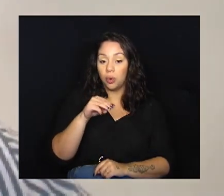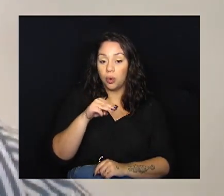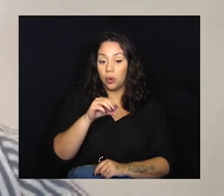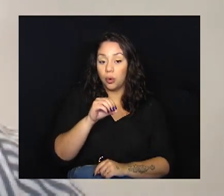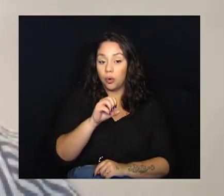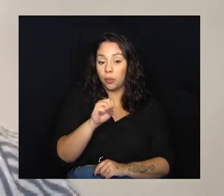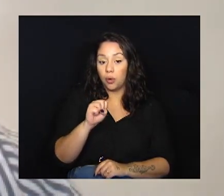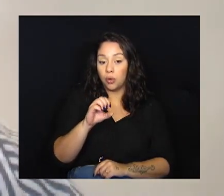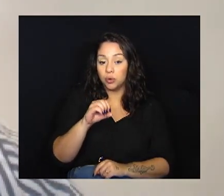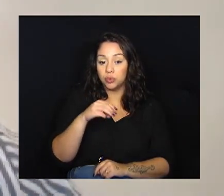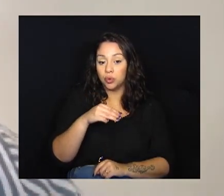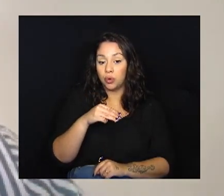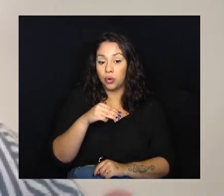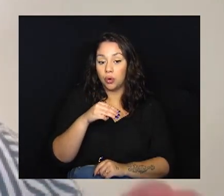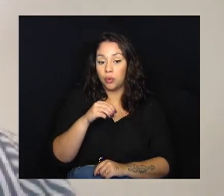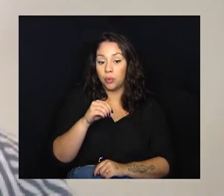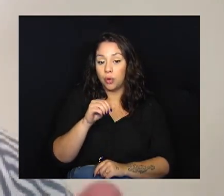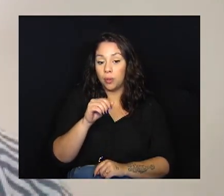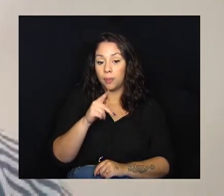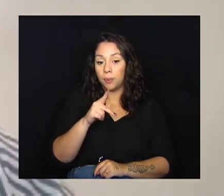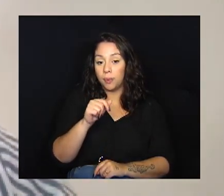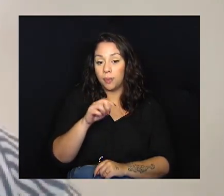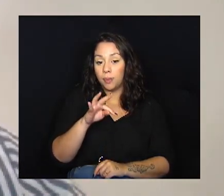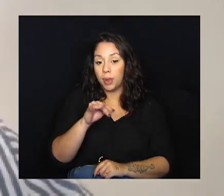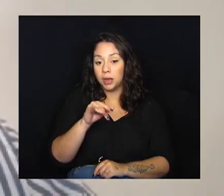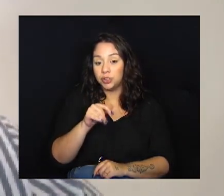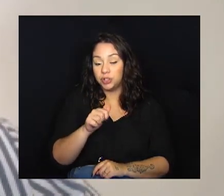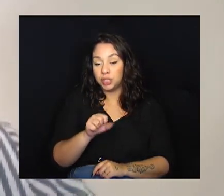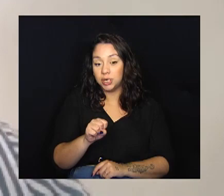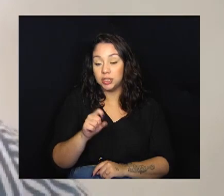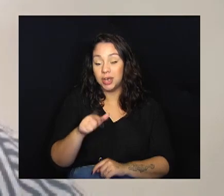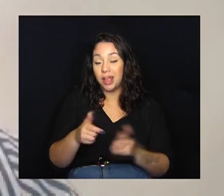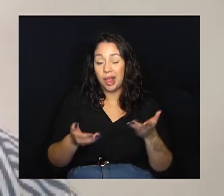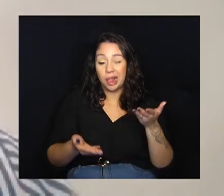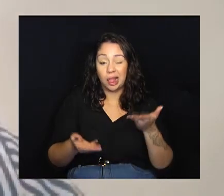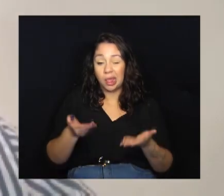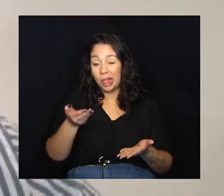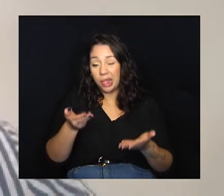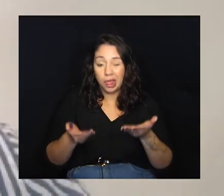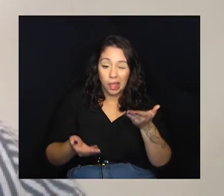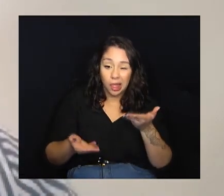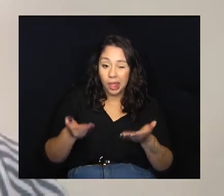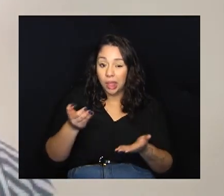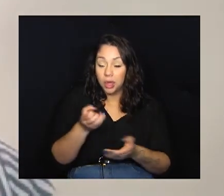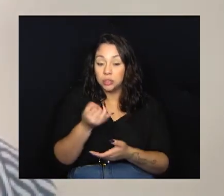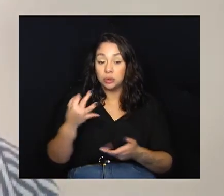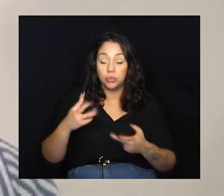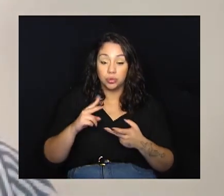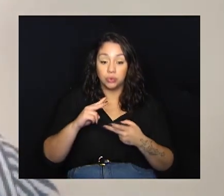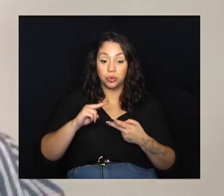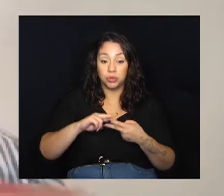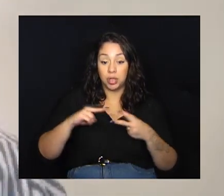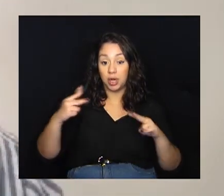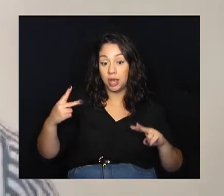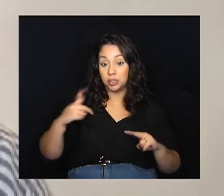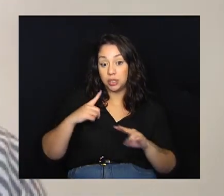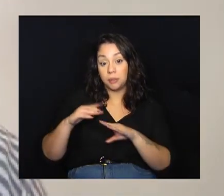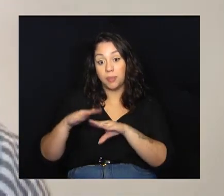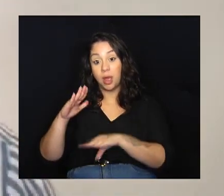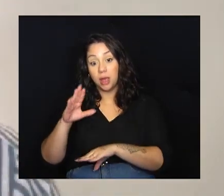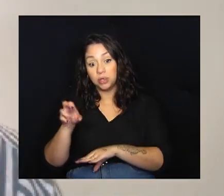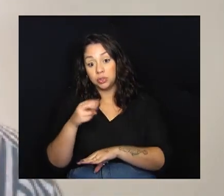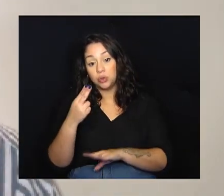que são condições genéticas associadas a se desbalança o genético de carga genética vem a mais ou vem a menos de carga genética